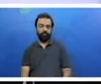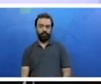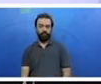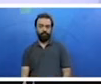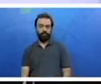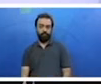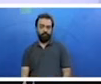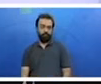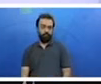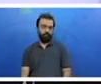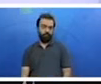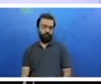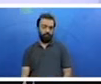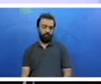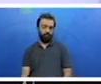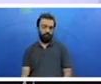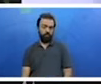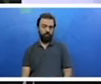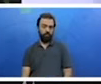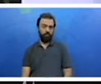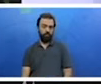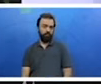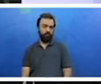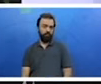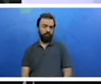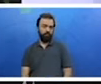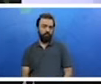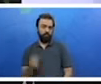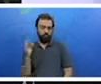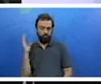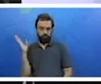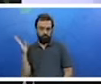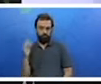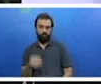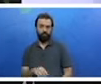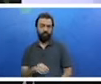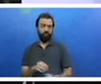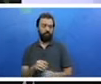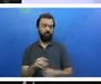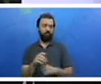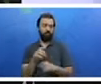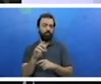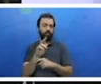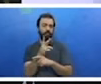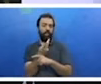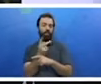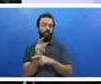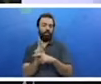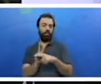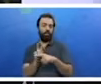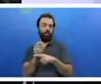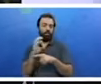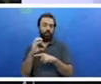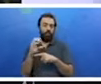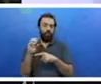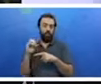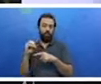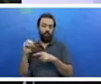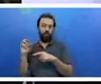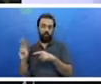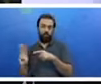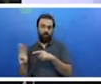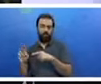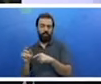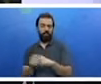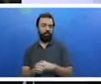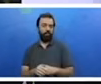ele é usado e misturado com a água. O ácido carbônico, o H2CO3, ele está